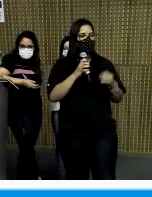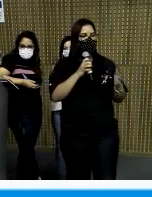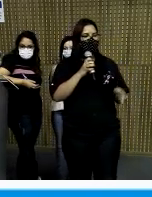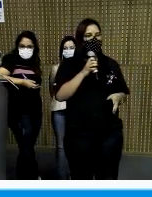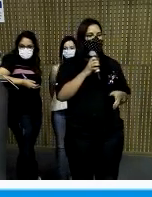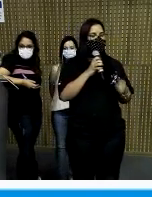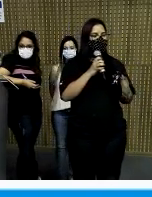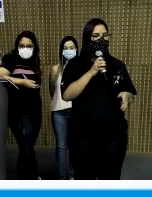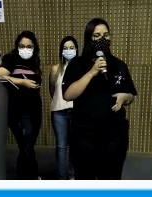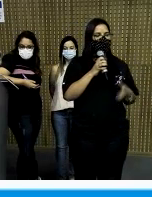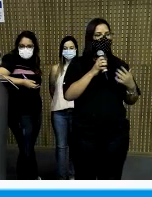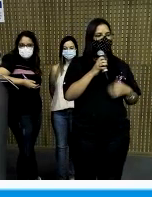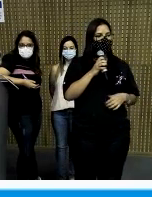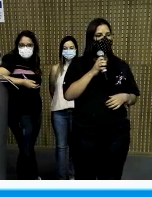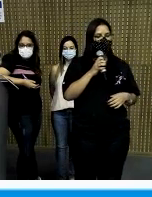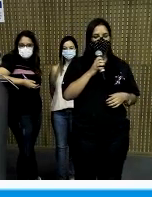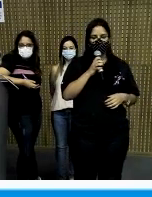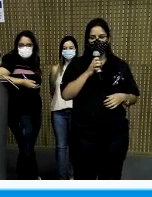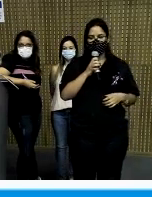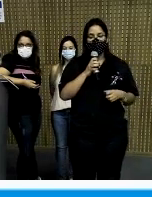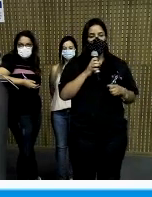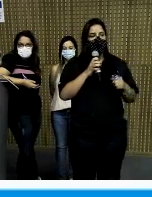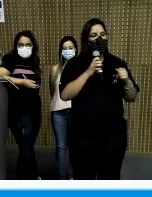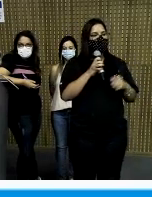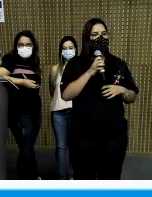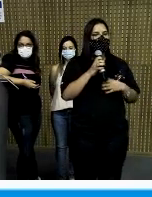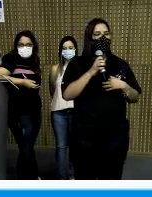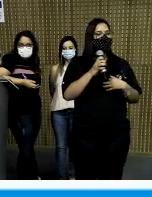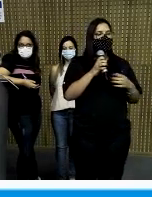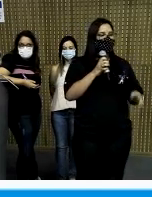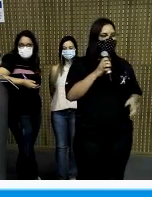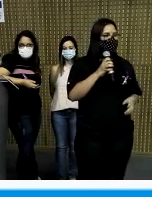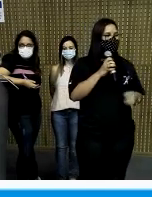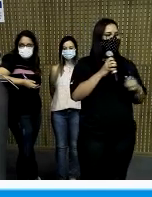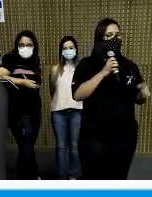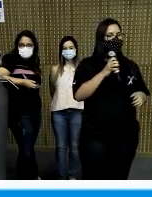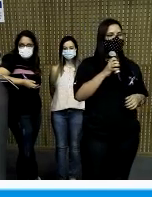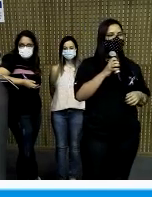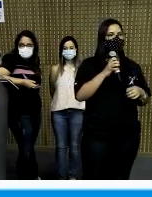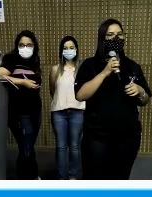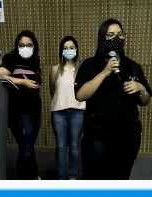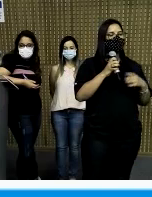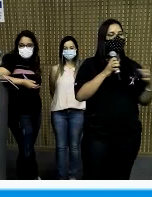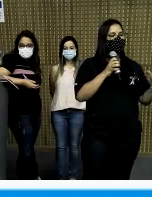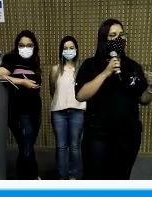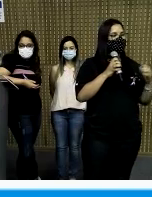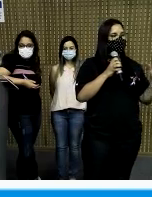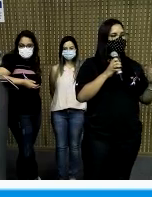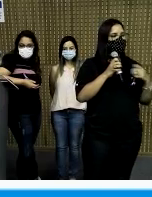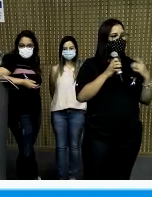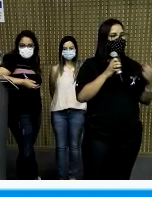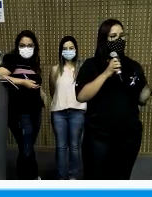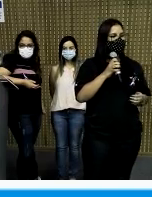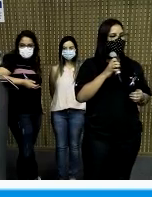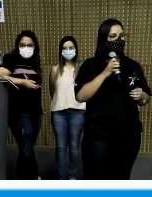protocolo da própria enfermeira, da médica e também do ginecologista. Sempre que é uma consulta, um atendimento que a pessoa está na faixa